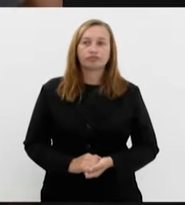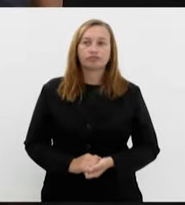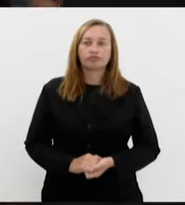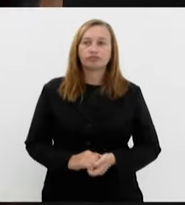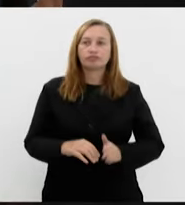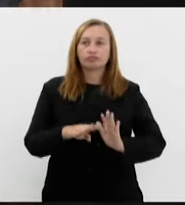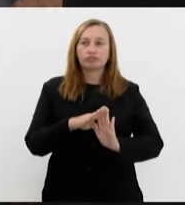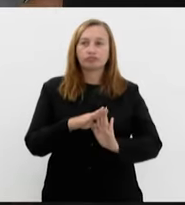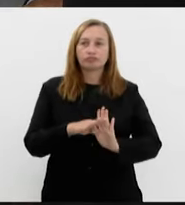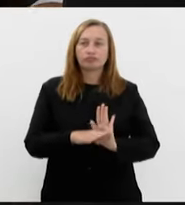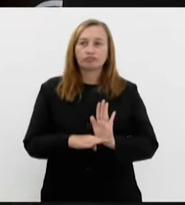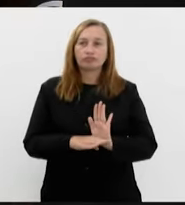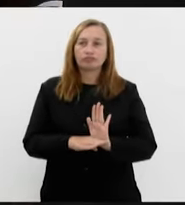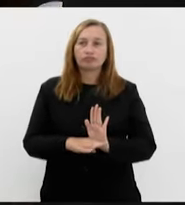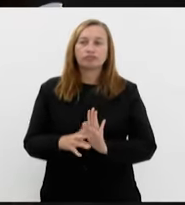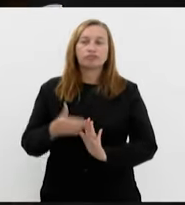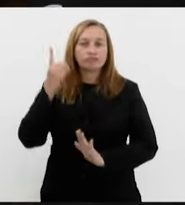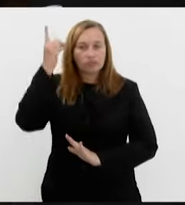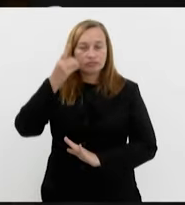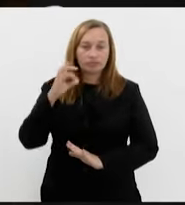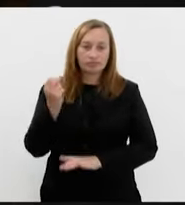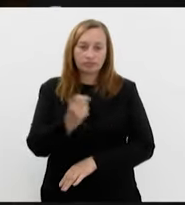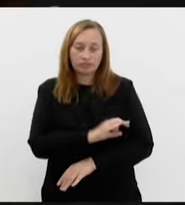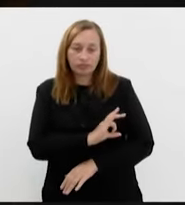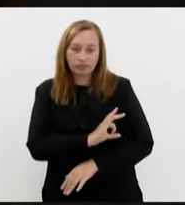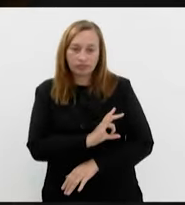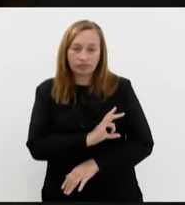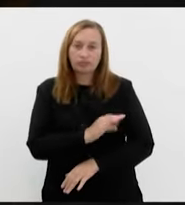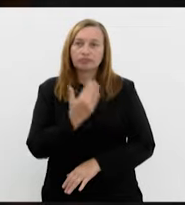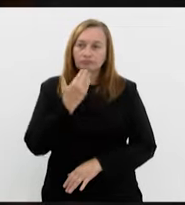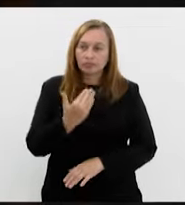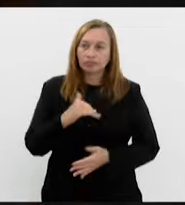a deputada Marta Rocha, retirada a pedido de Vossa Excelência.